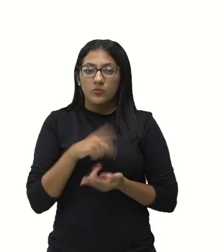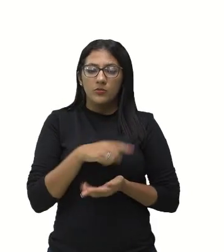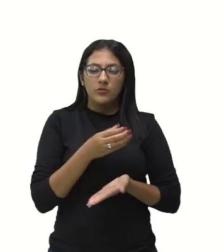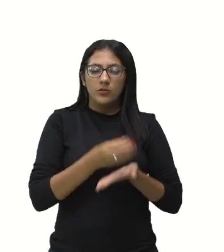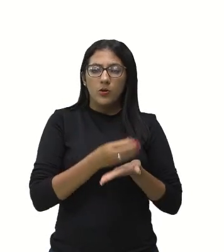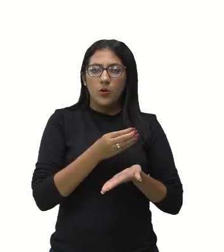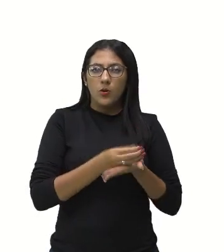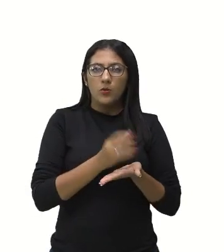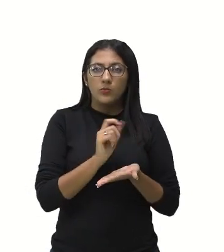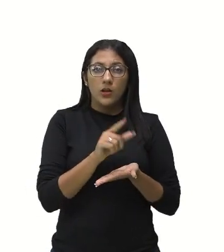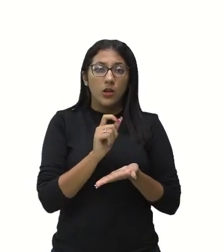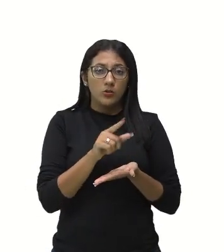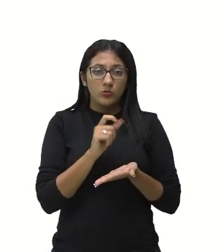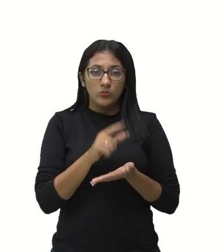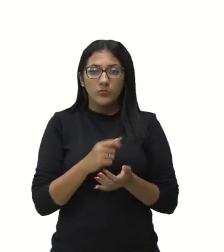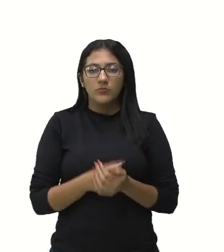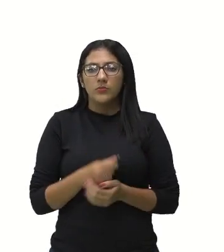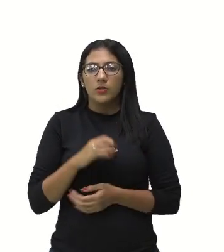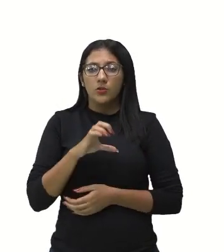azul,